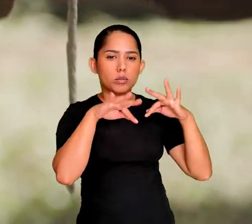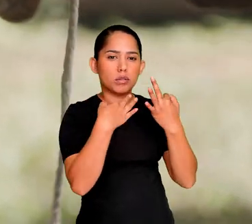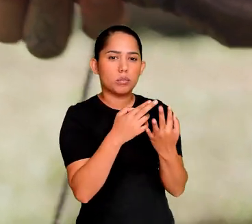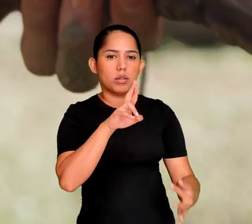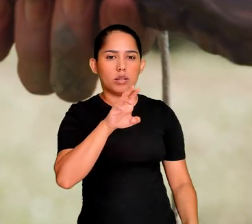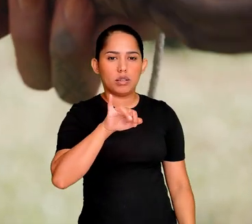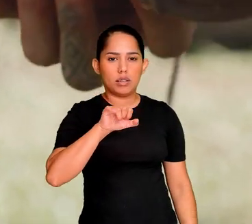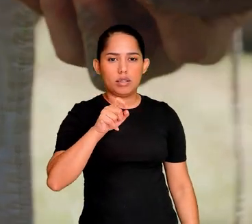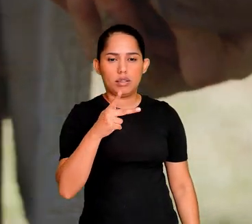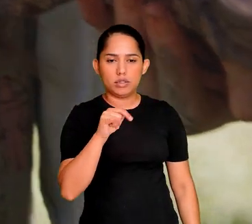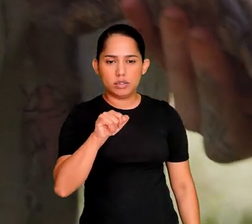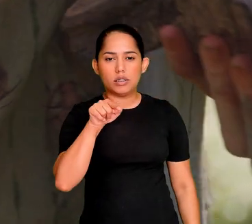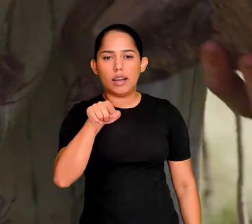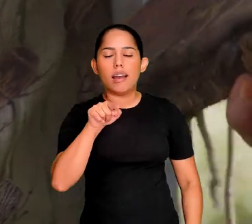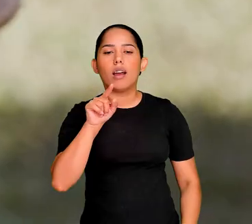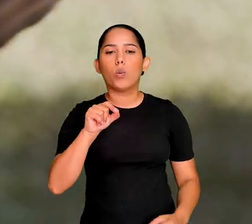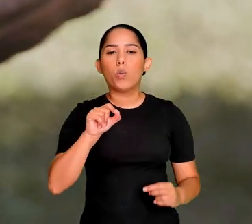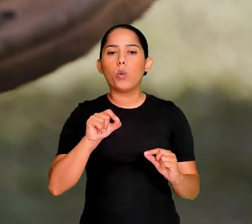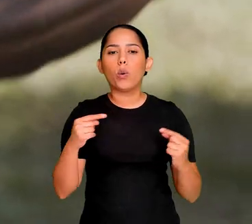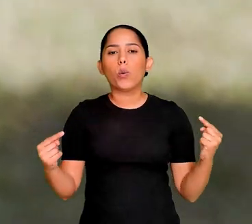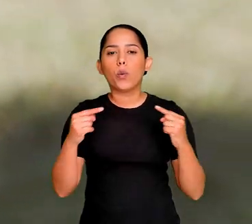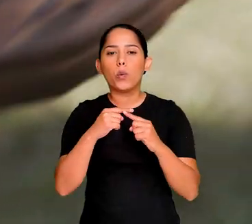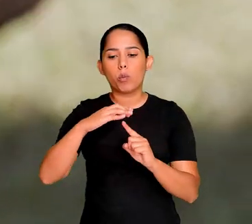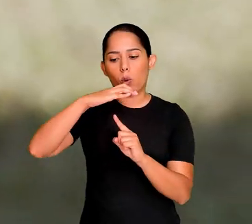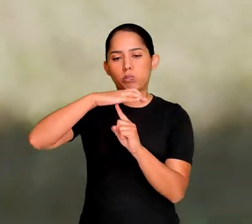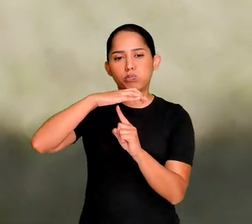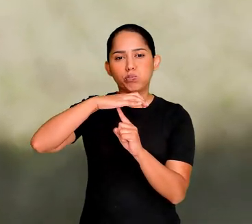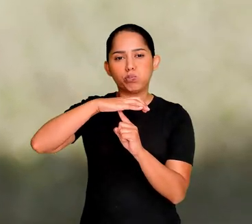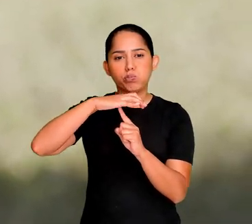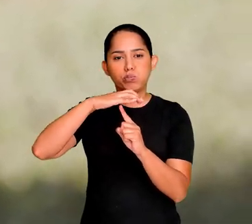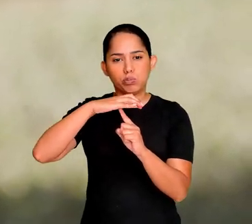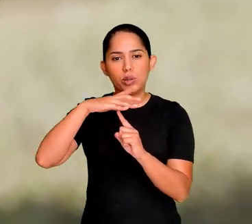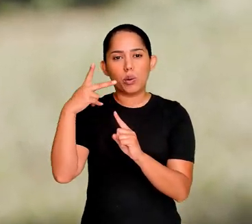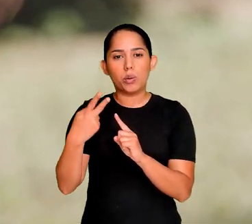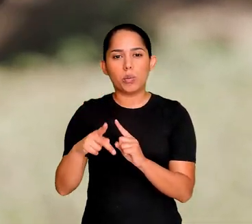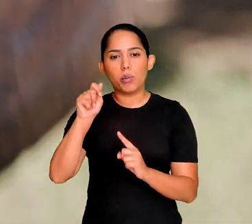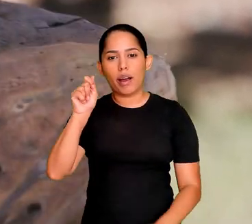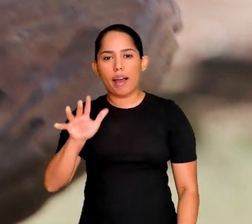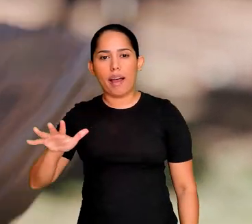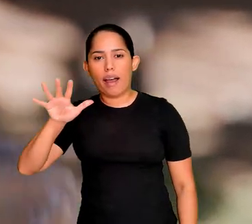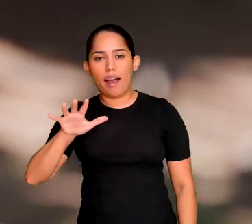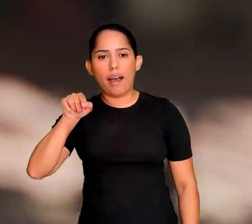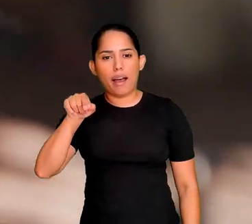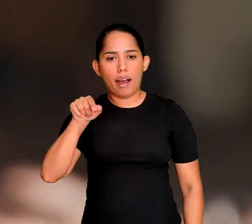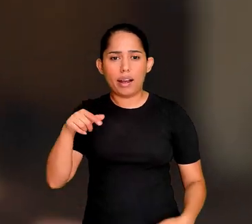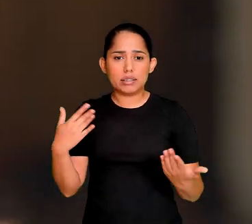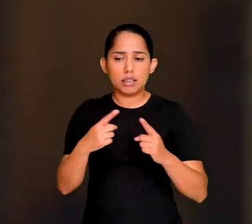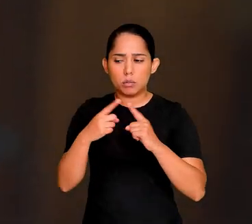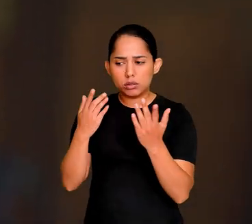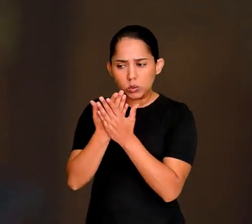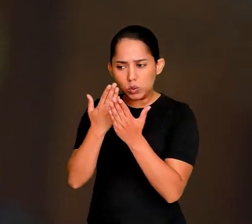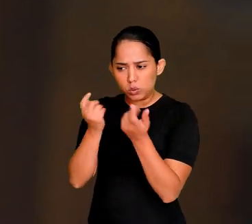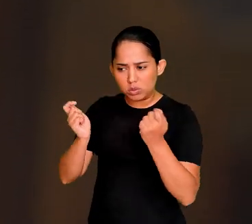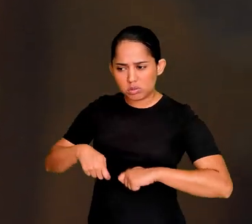reishi é esse cogumelo asiático. Então, são cogumelos medicinais informação? Tem estudo suficiente para a gente